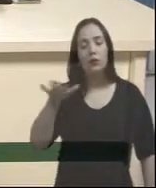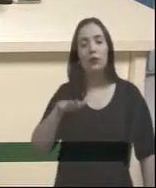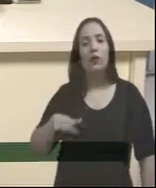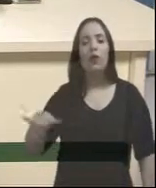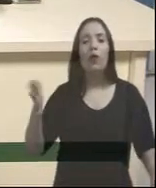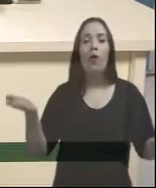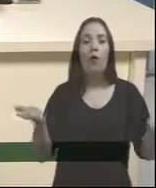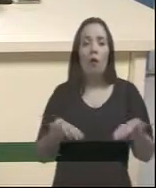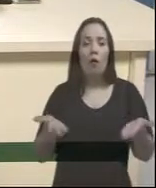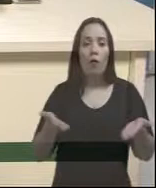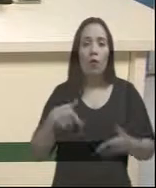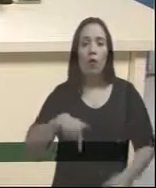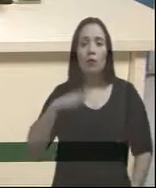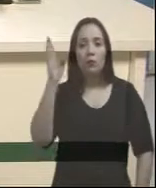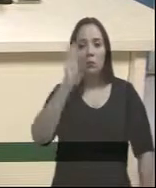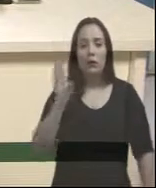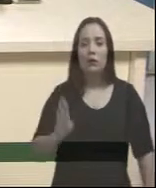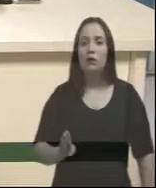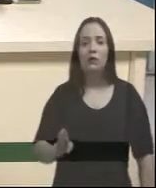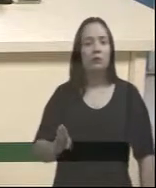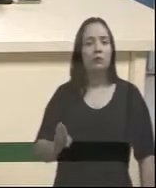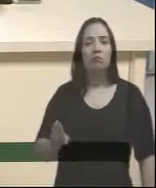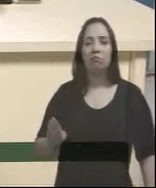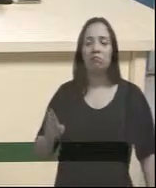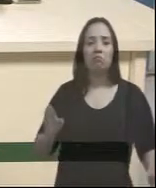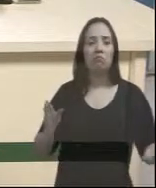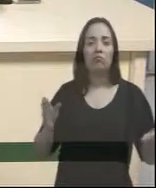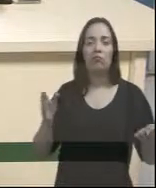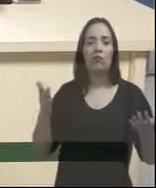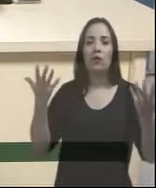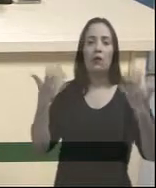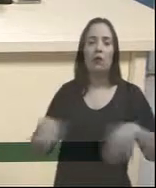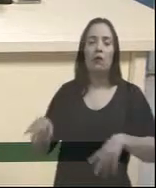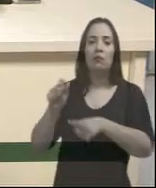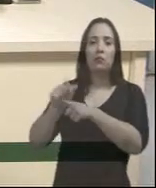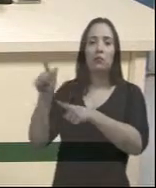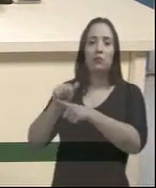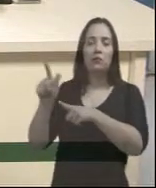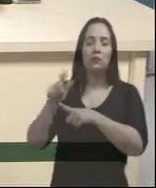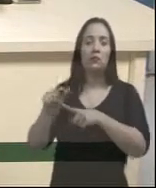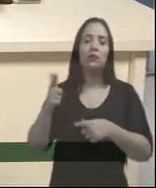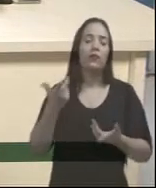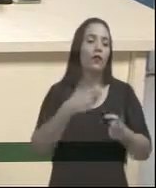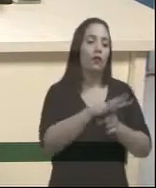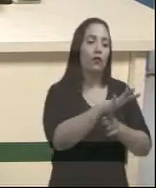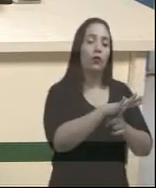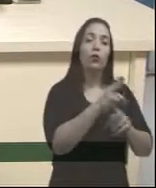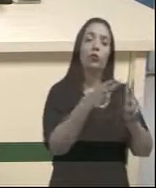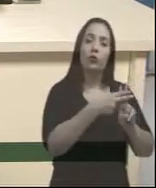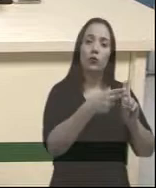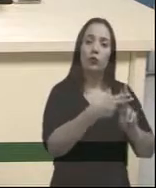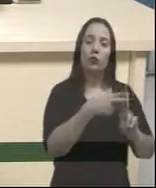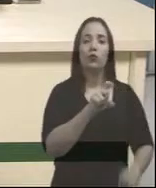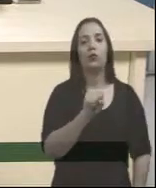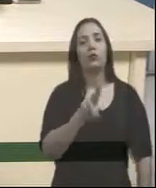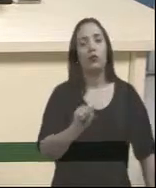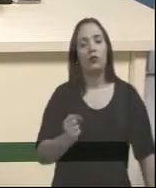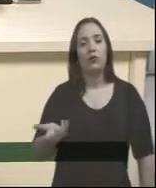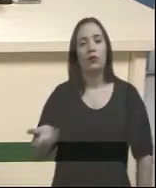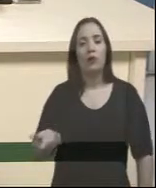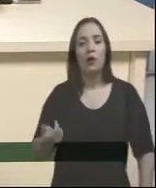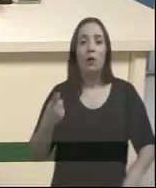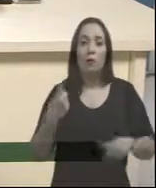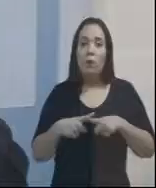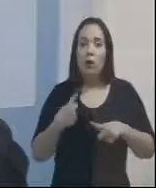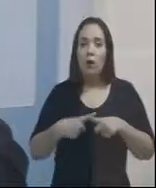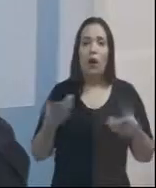Milhões de pessoas no Brasil que deixaram o plano de saúde e passaram para a rede pública de atendimento. A questão financeira